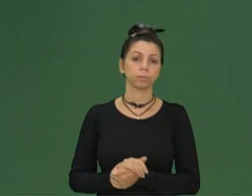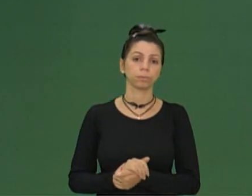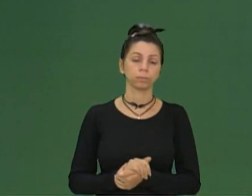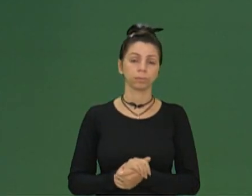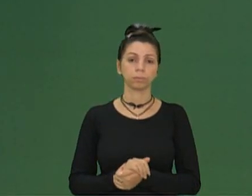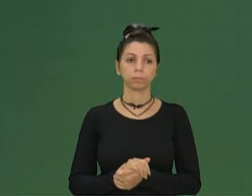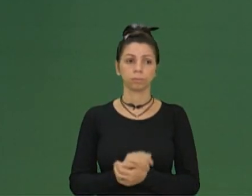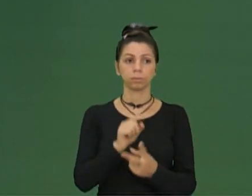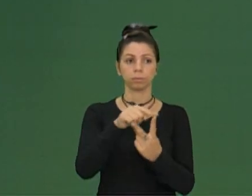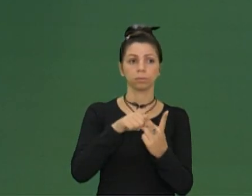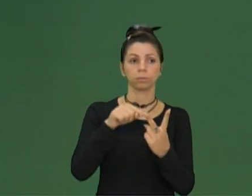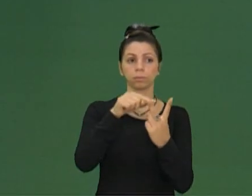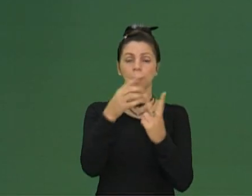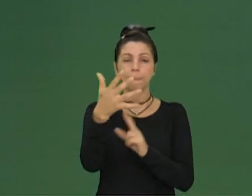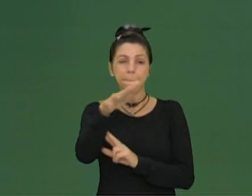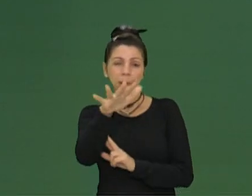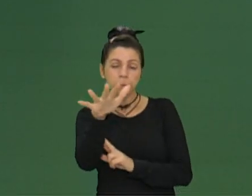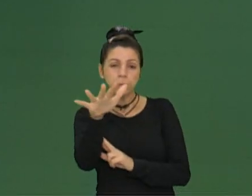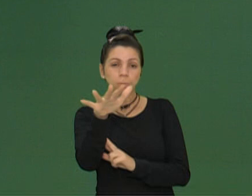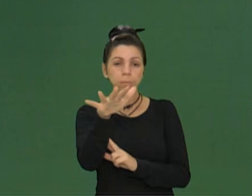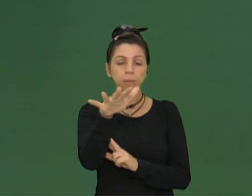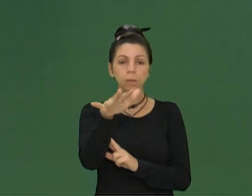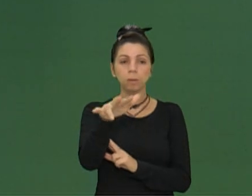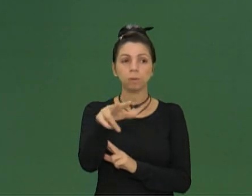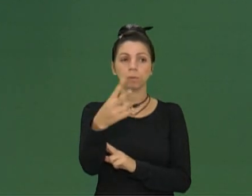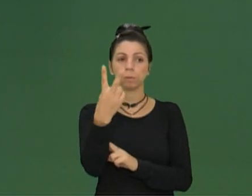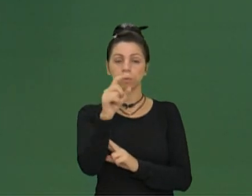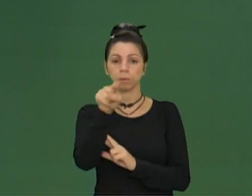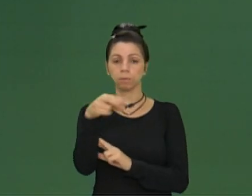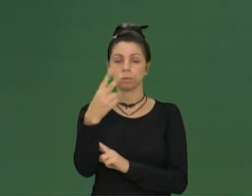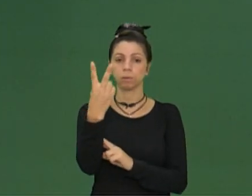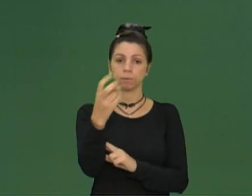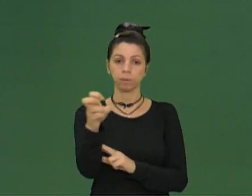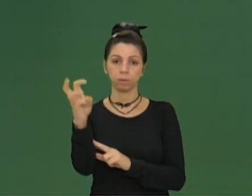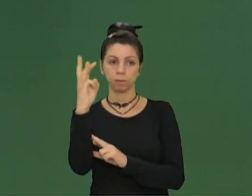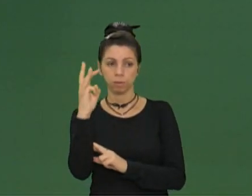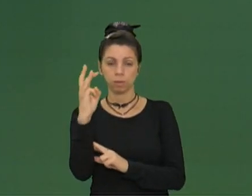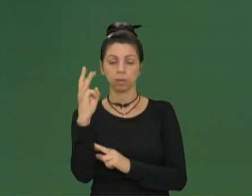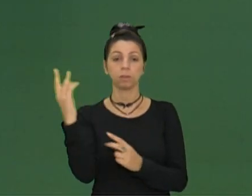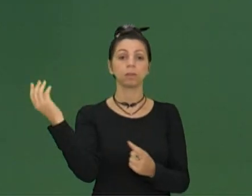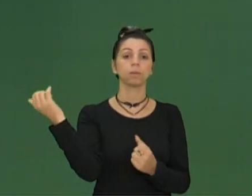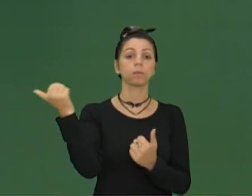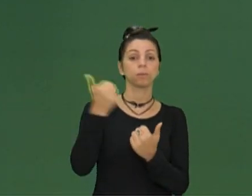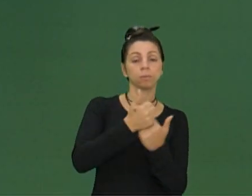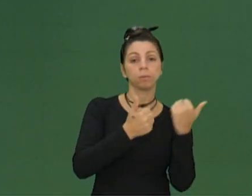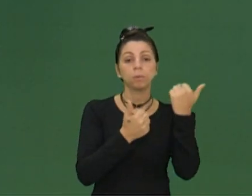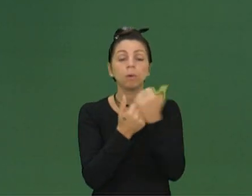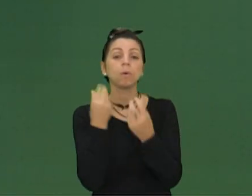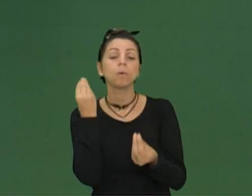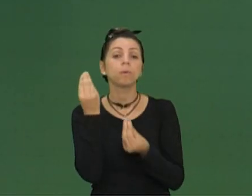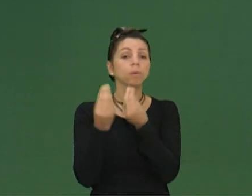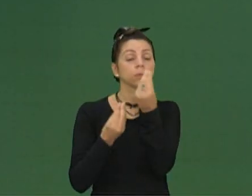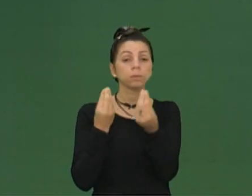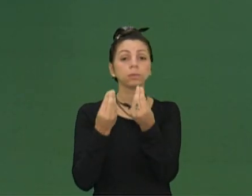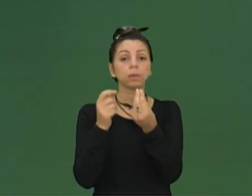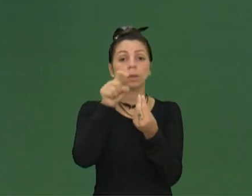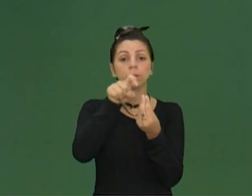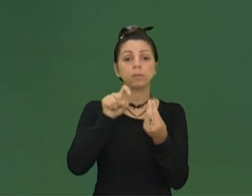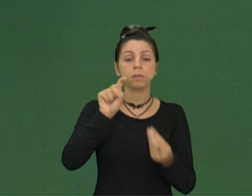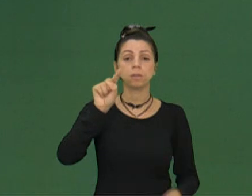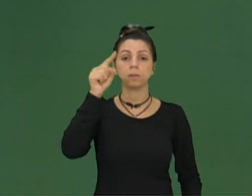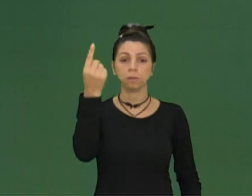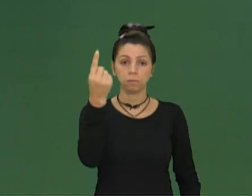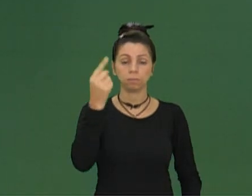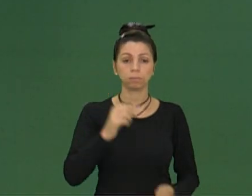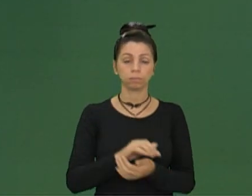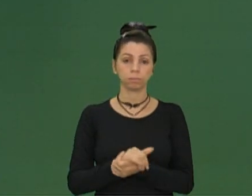de 5? Aproximadamente 2,23. Então, eu substituí para vocês verificarem qual que vai ser esse x', se vocês quiserem